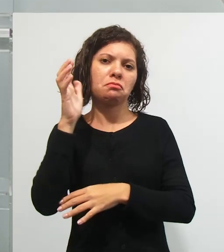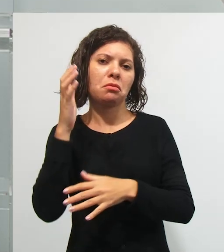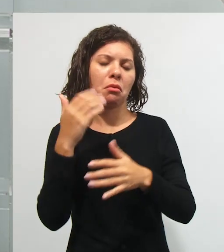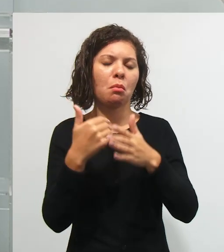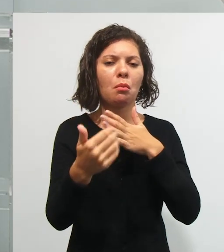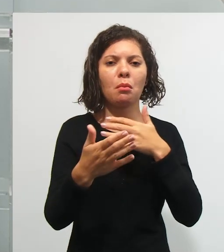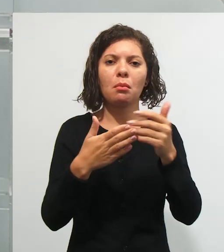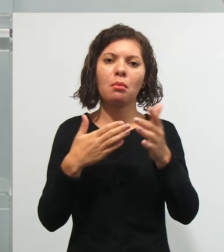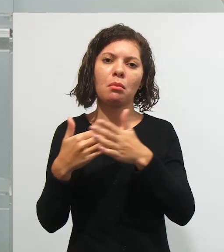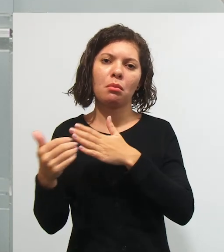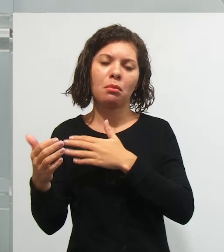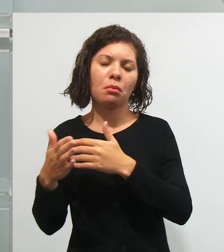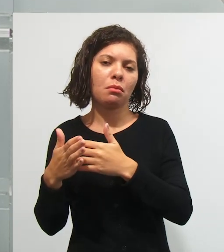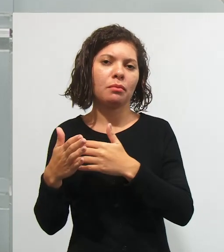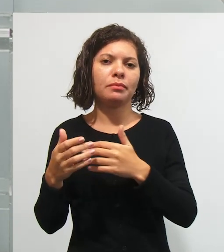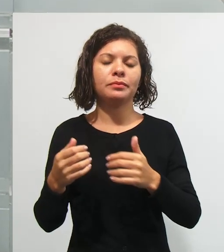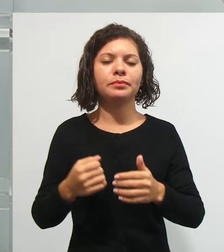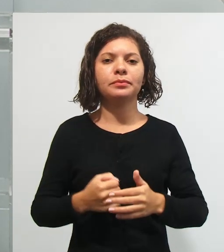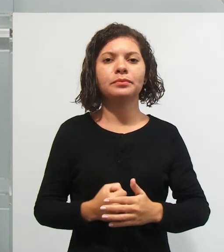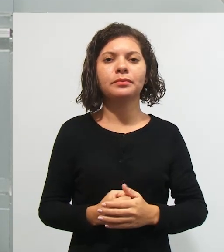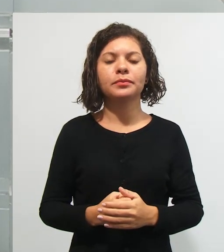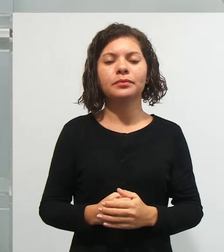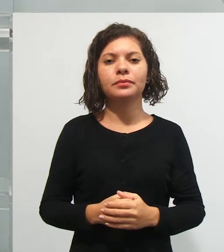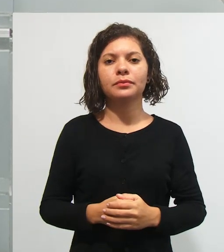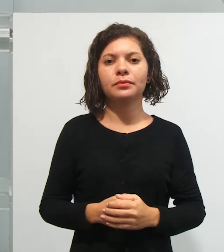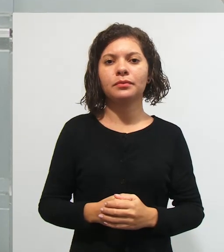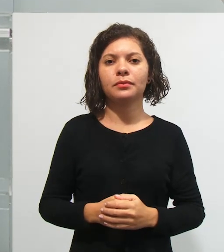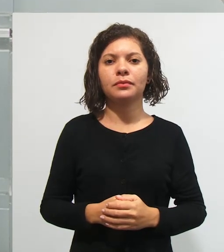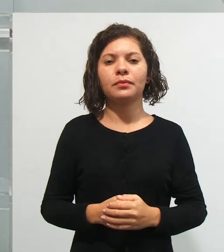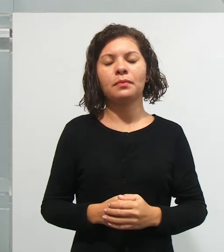E nem sempre é o que os outros querem.